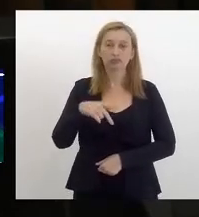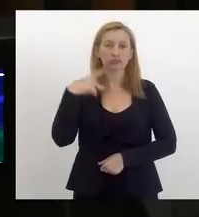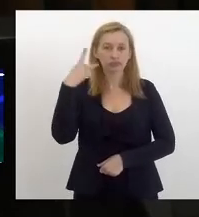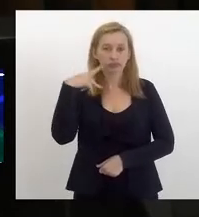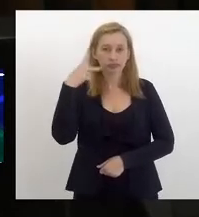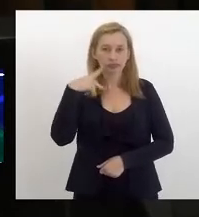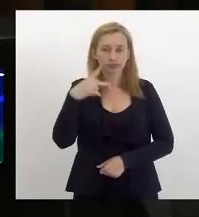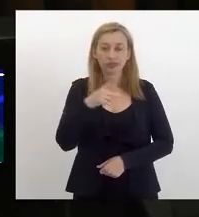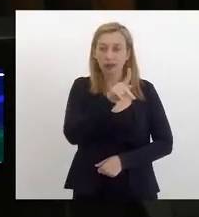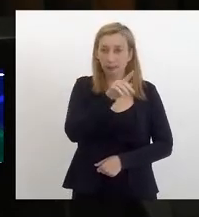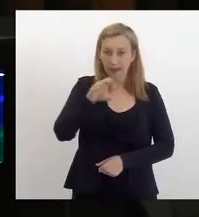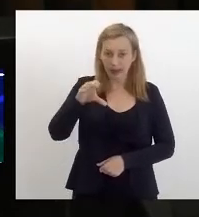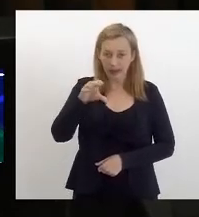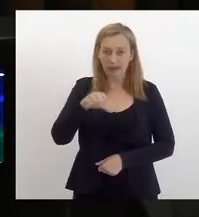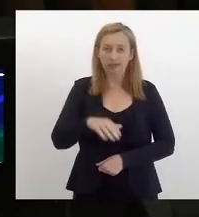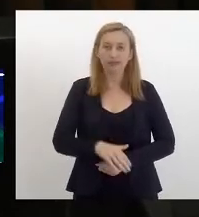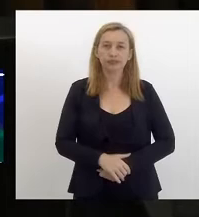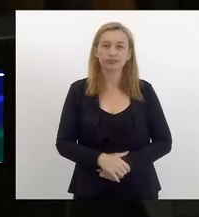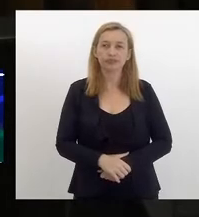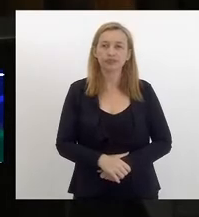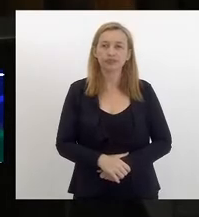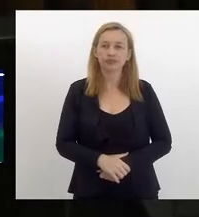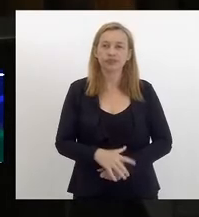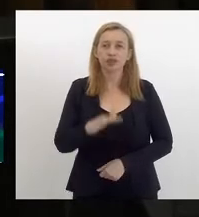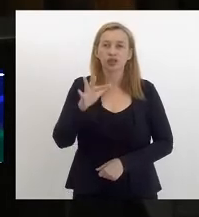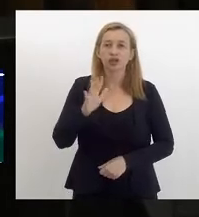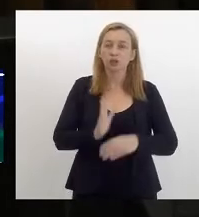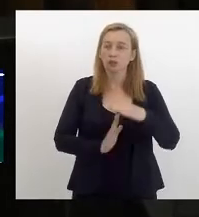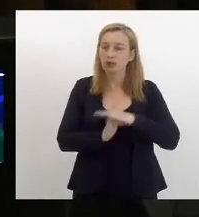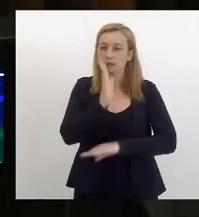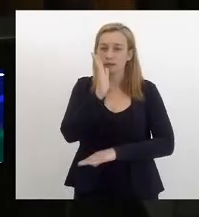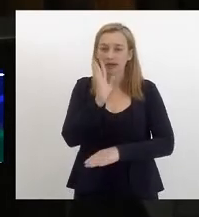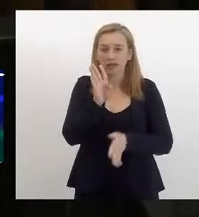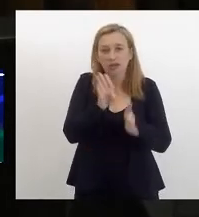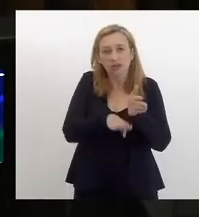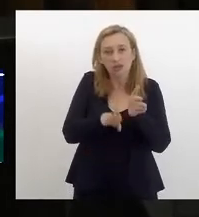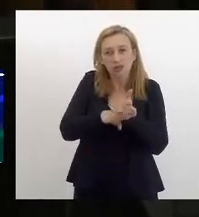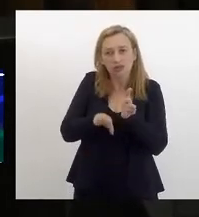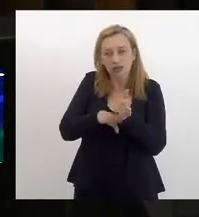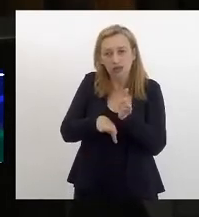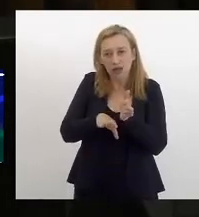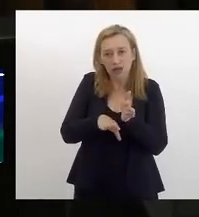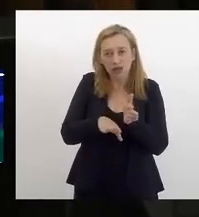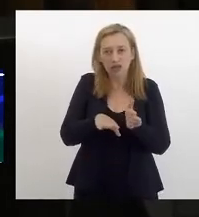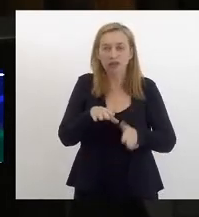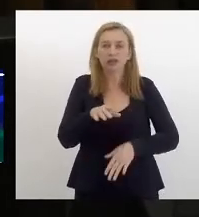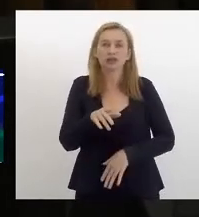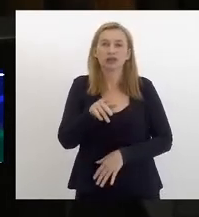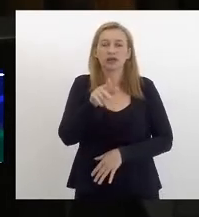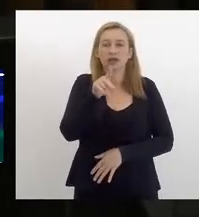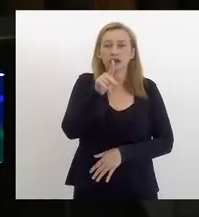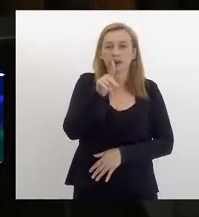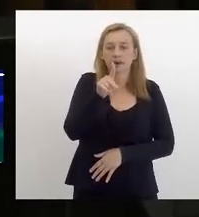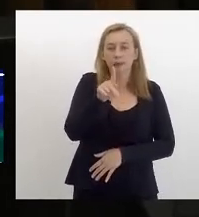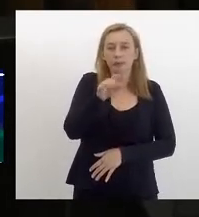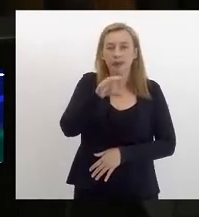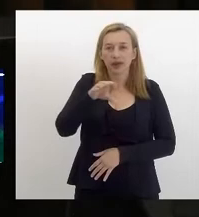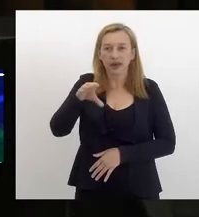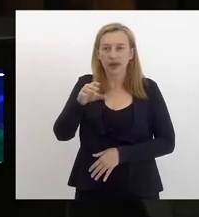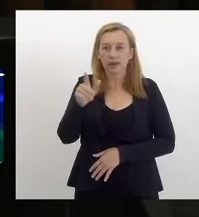que a PEC que fura o teto de gastos entitulada perto do precatório